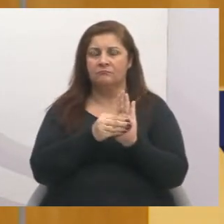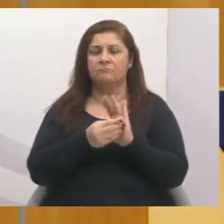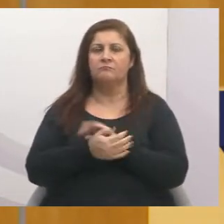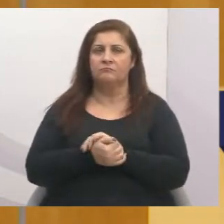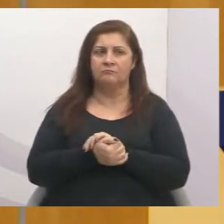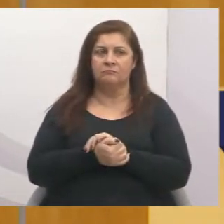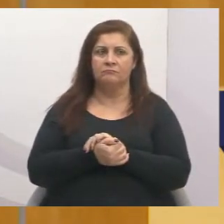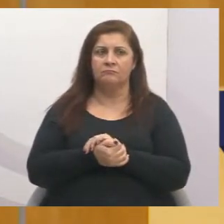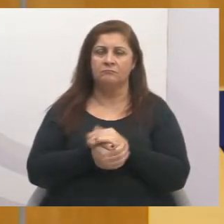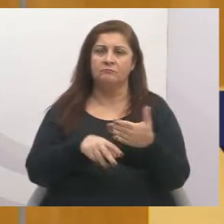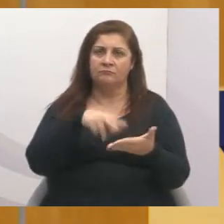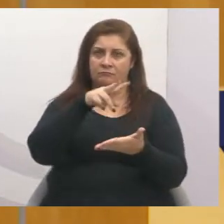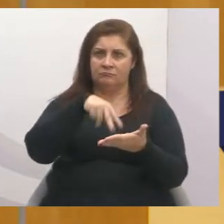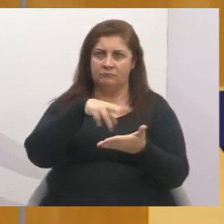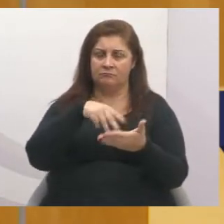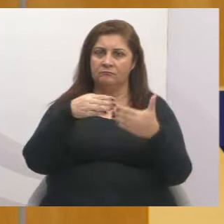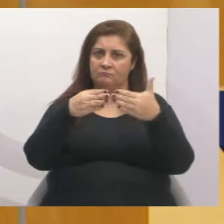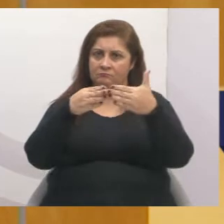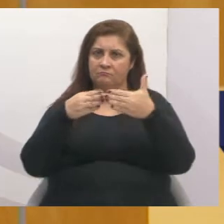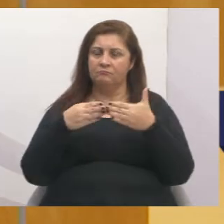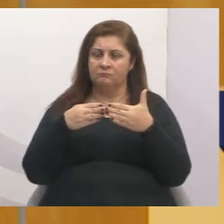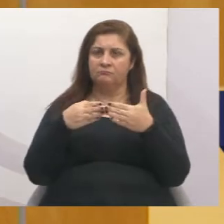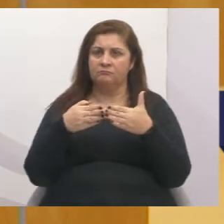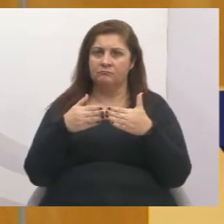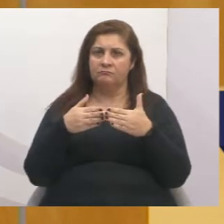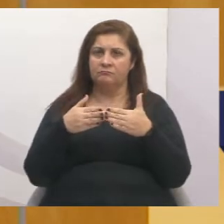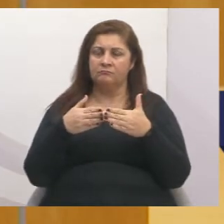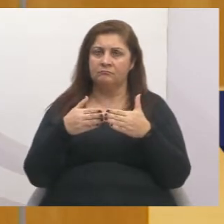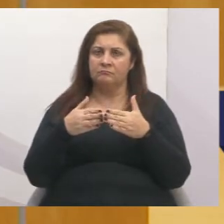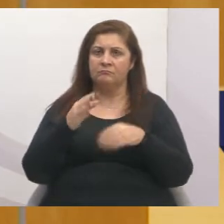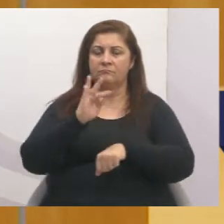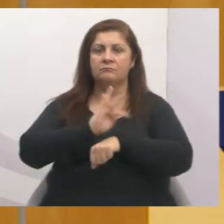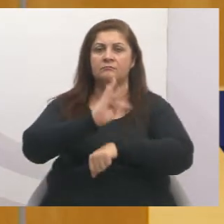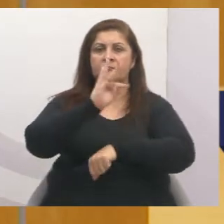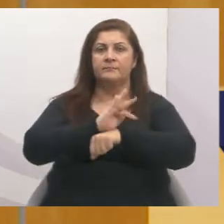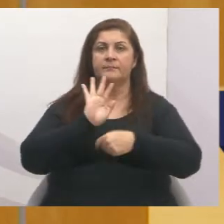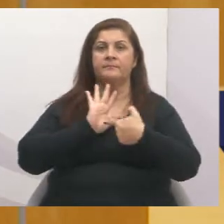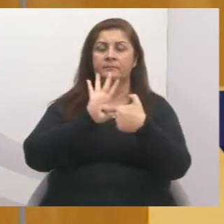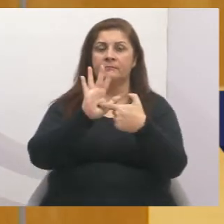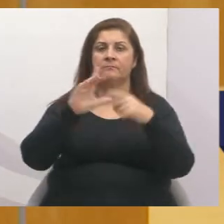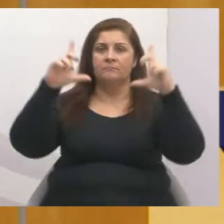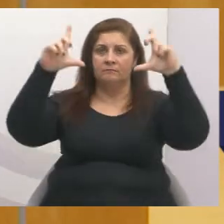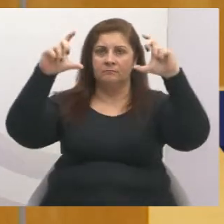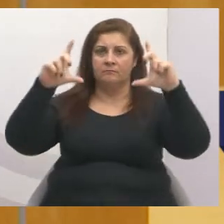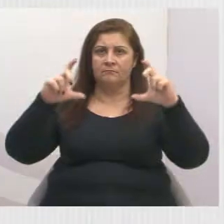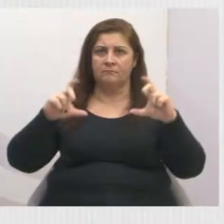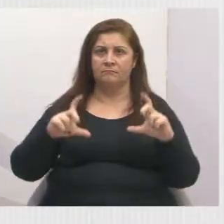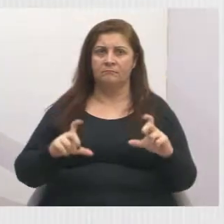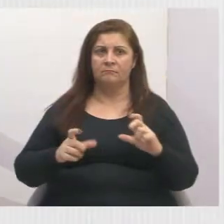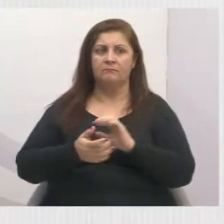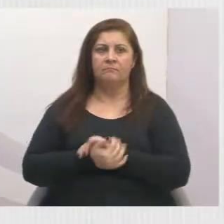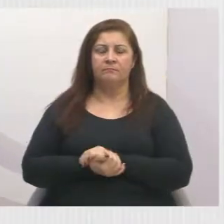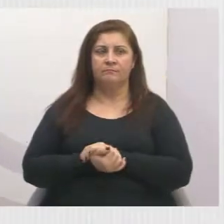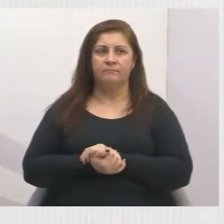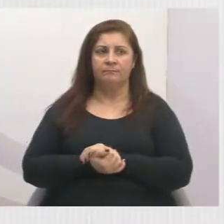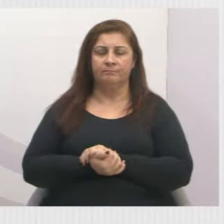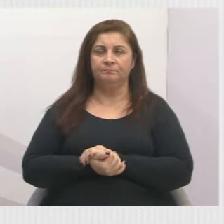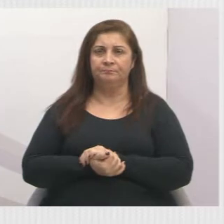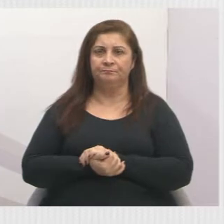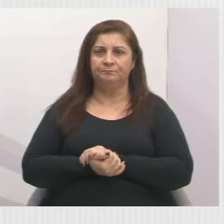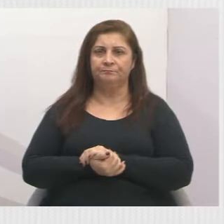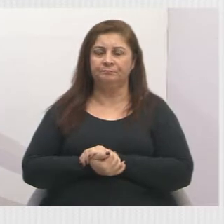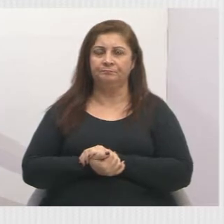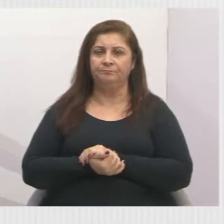as seguintes, vamos pedir então para o pessoal da técnica nos ajudar, passando as transparências, que fica mais fácil